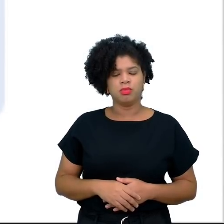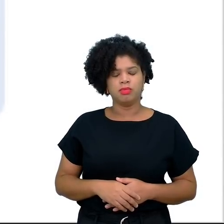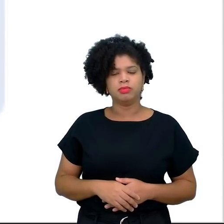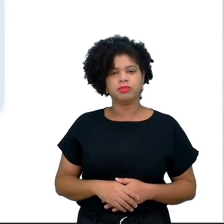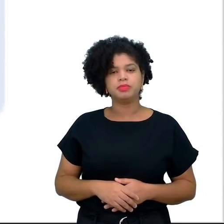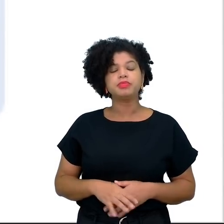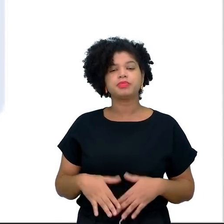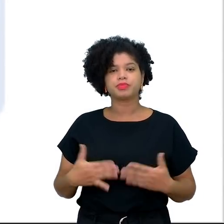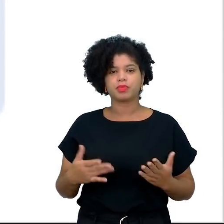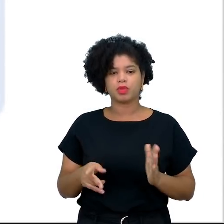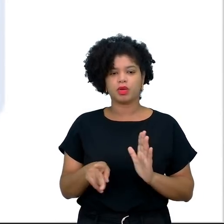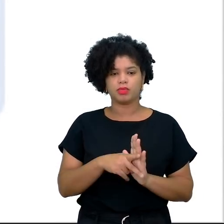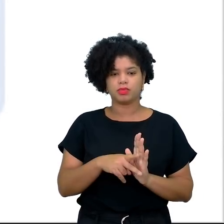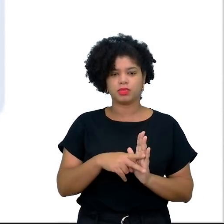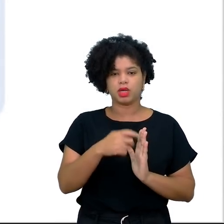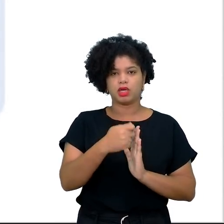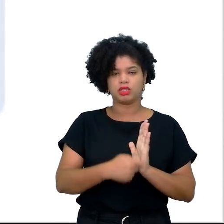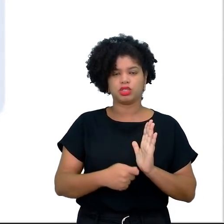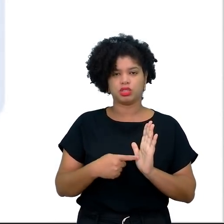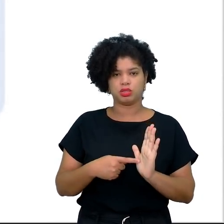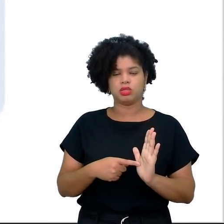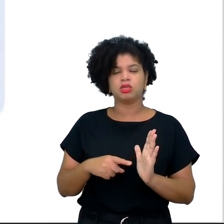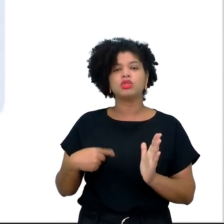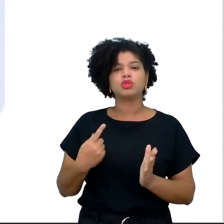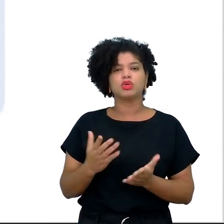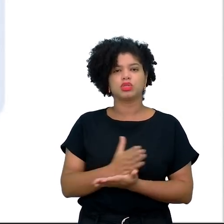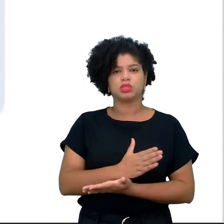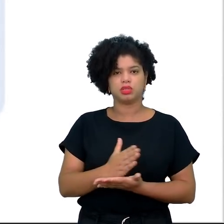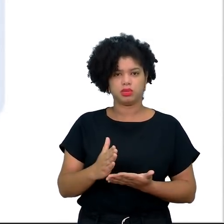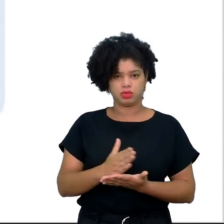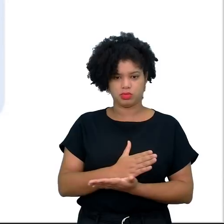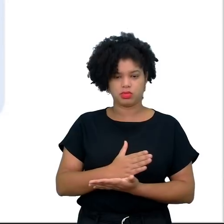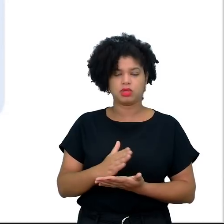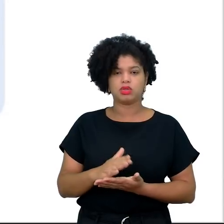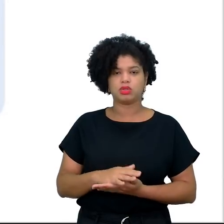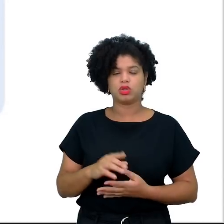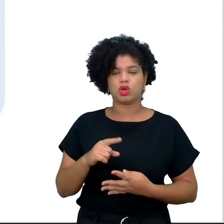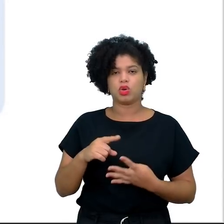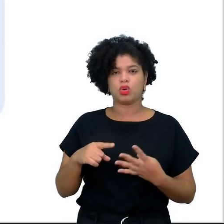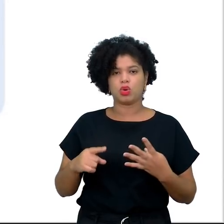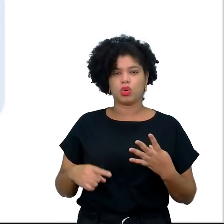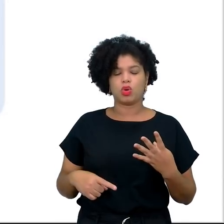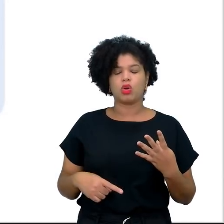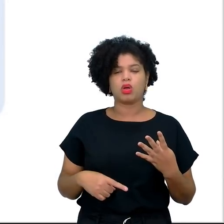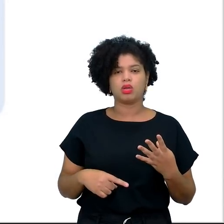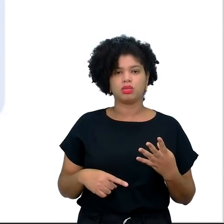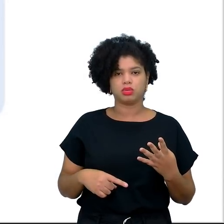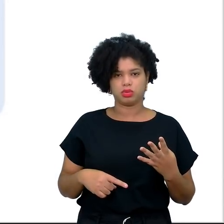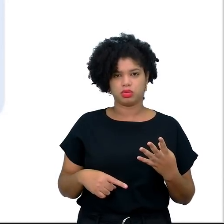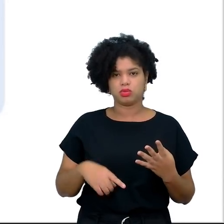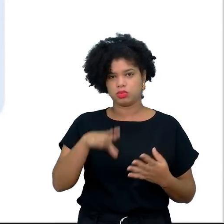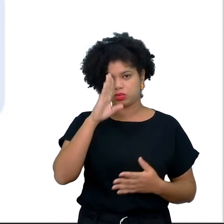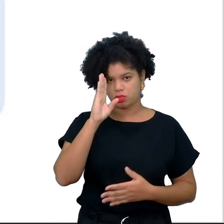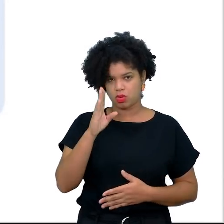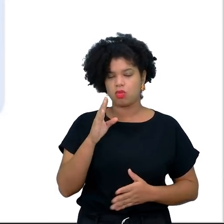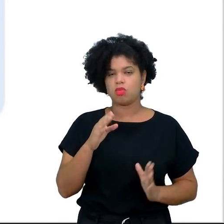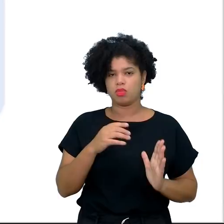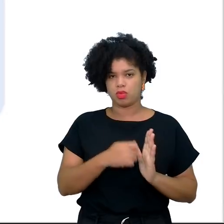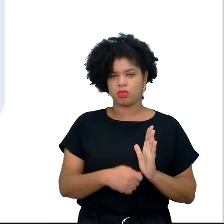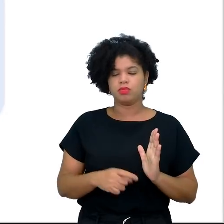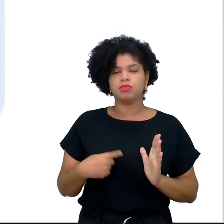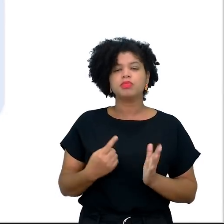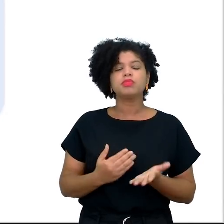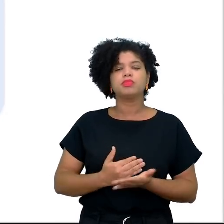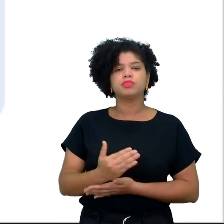Na nossa agenda de hoje, nós separamos hoje em 4 momentos, né? Então, nós vamos iniciar